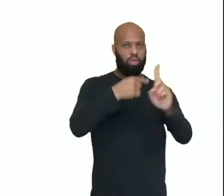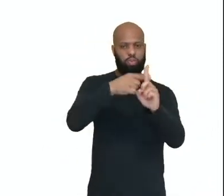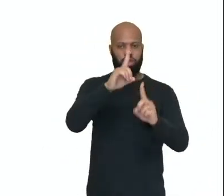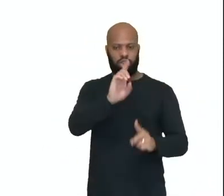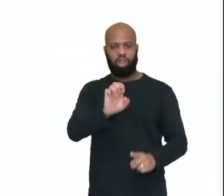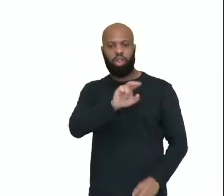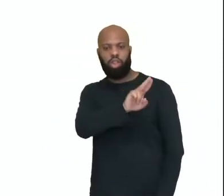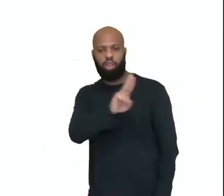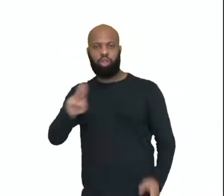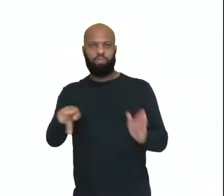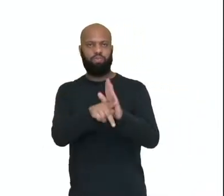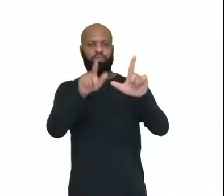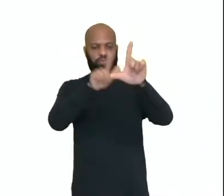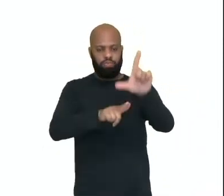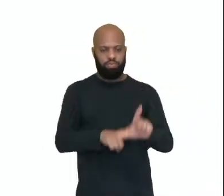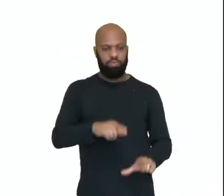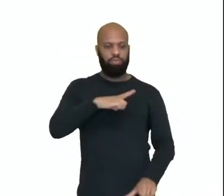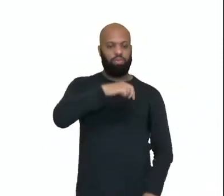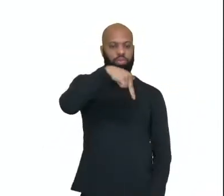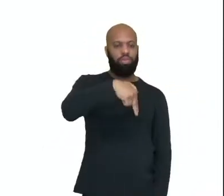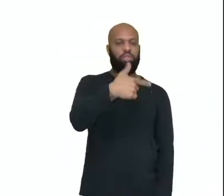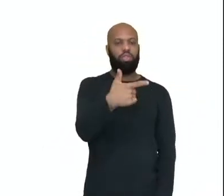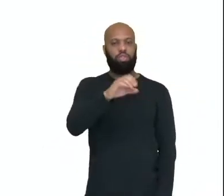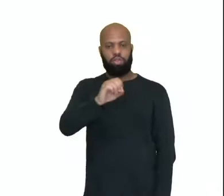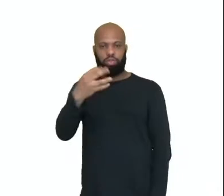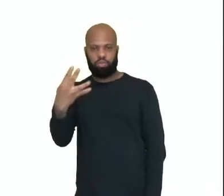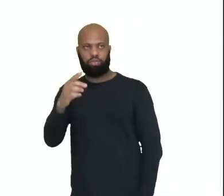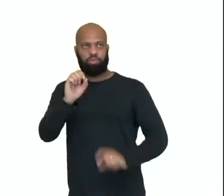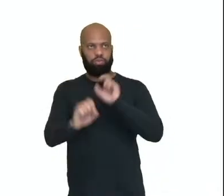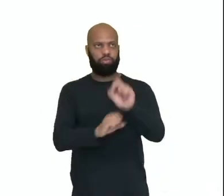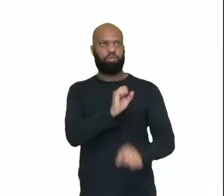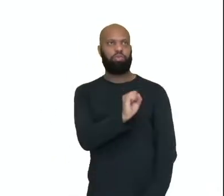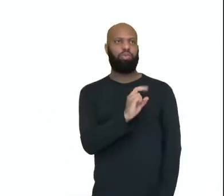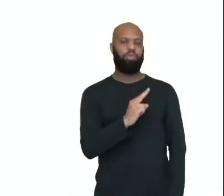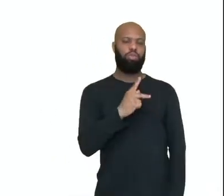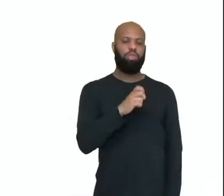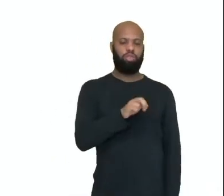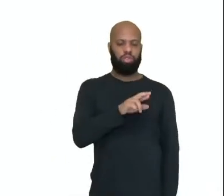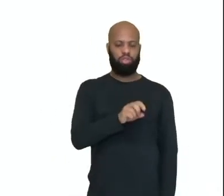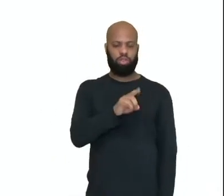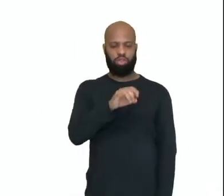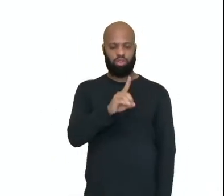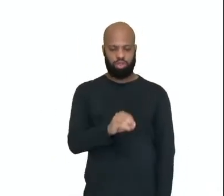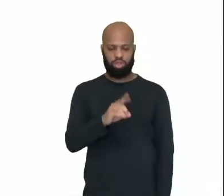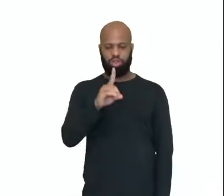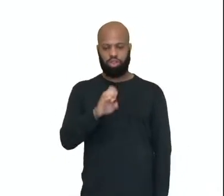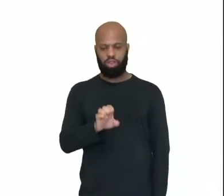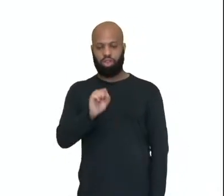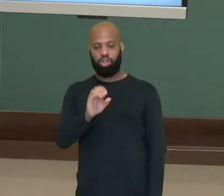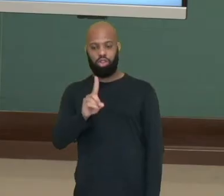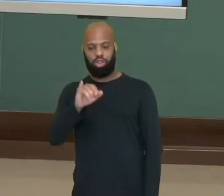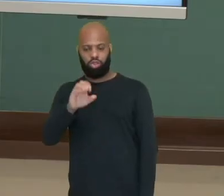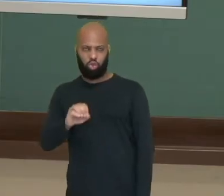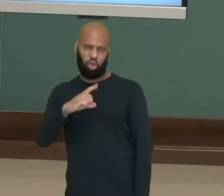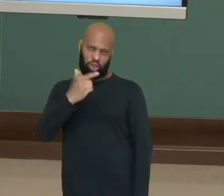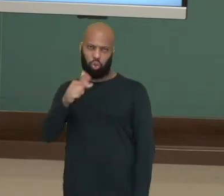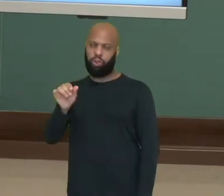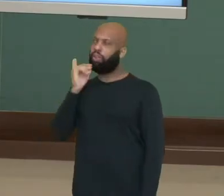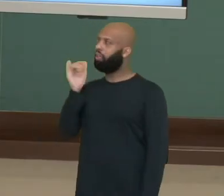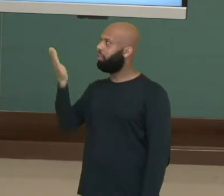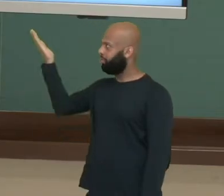do metal. Então, N2O4, superóxido de sódio, MgO4, superóxido de magnésio.